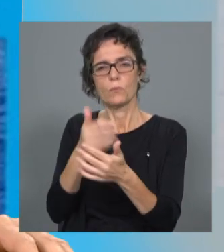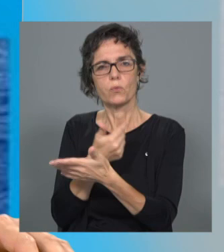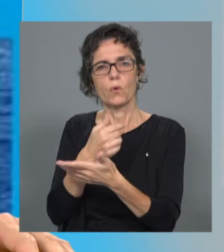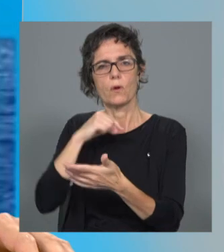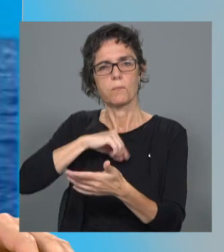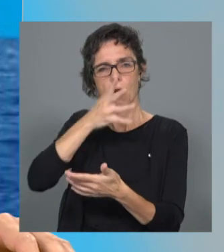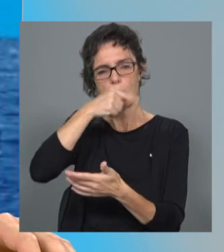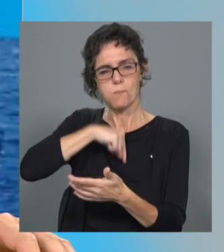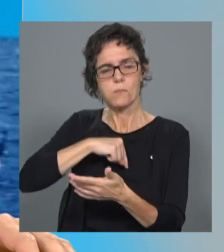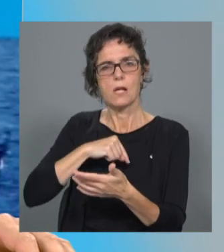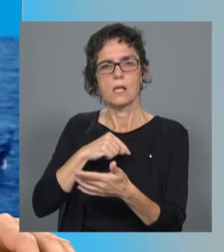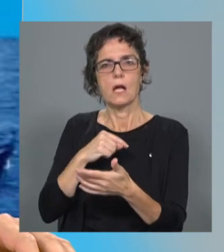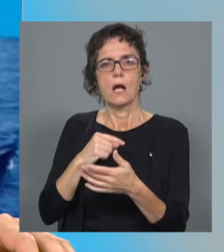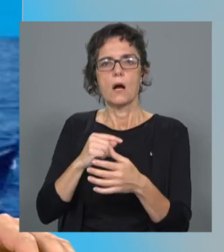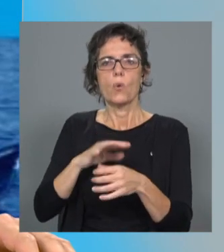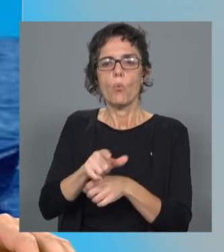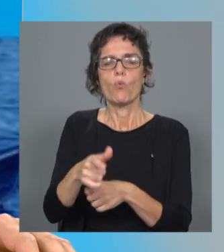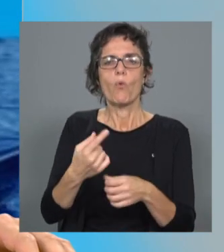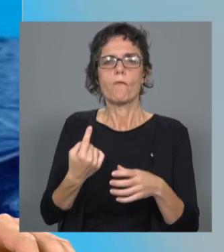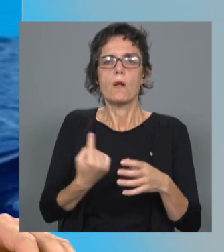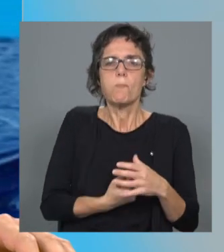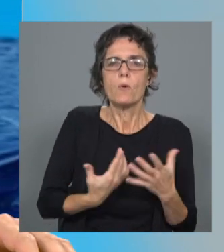dessa impossibilidade, e tem essa sensação ainda de